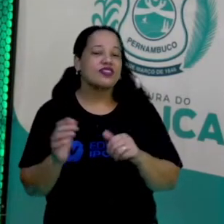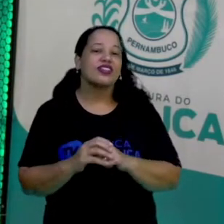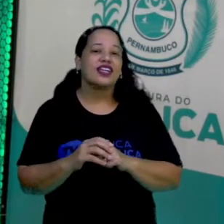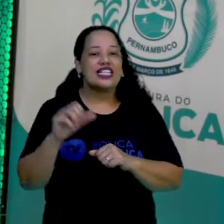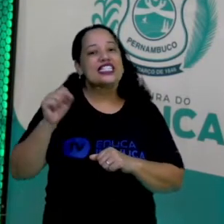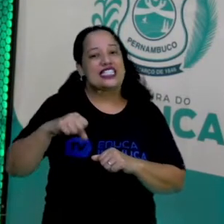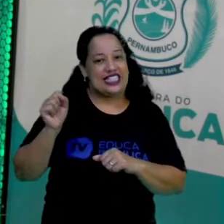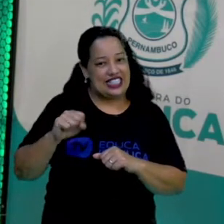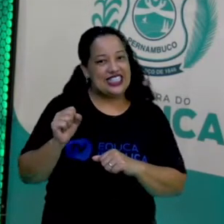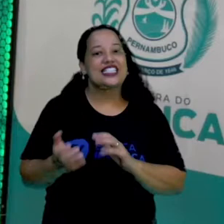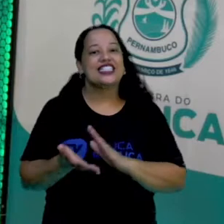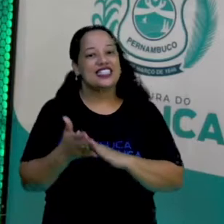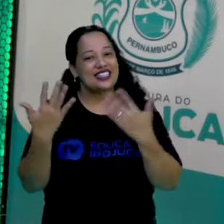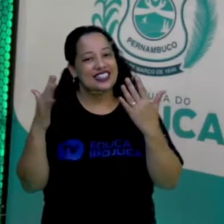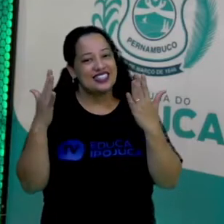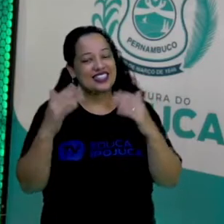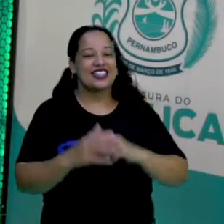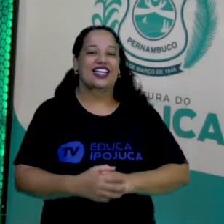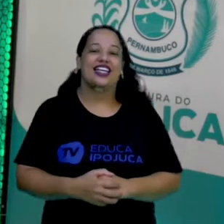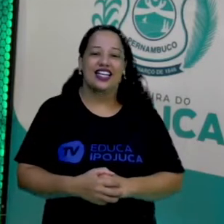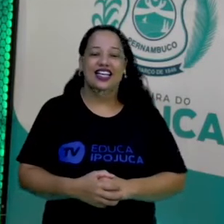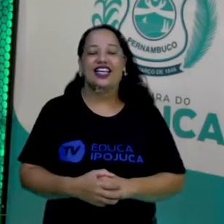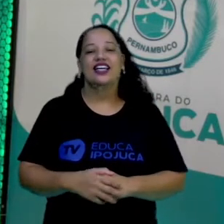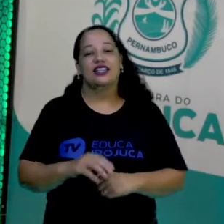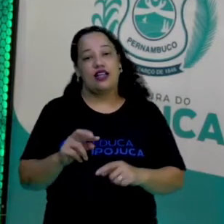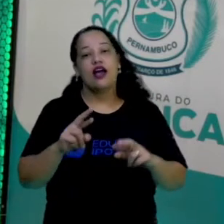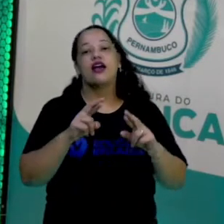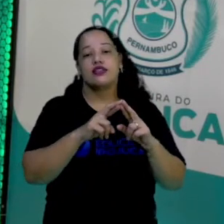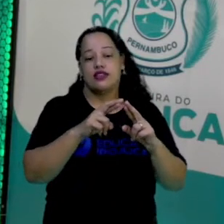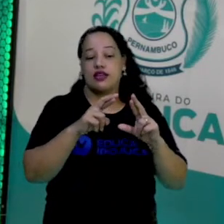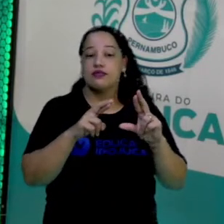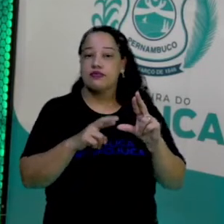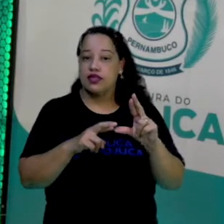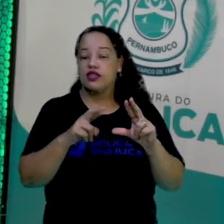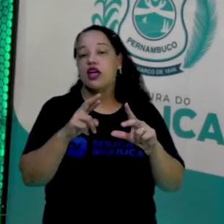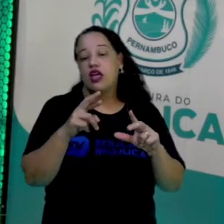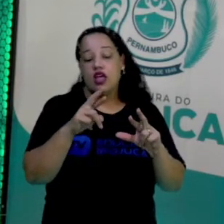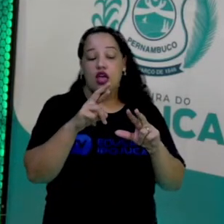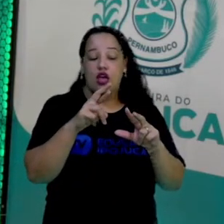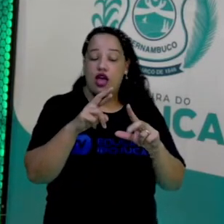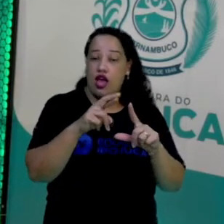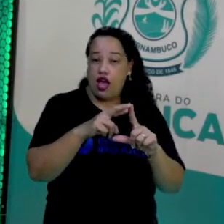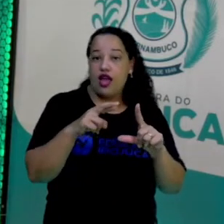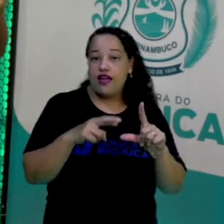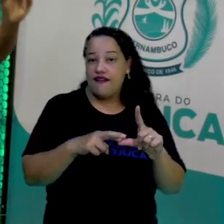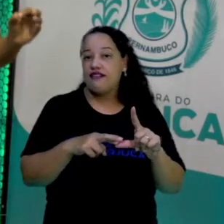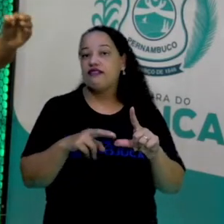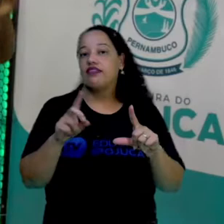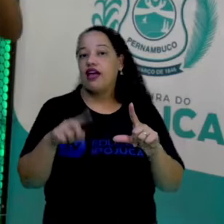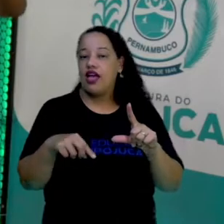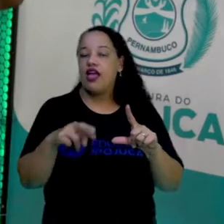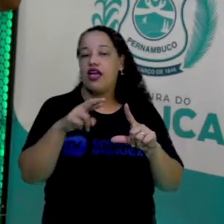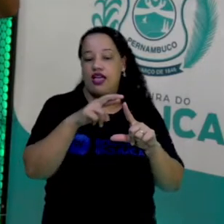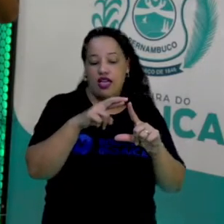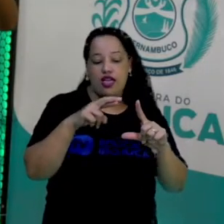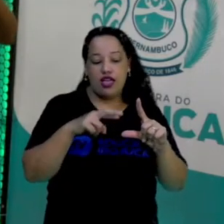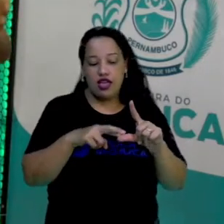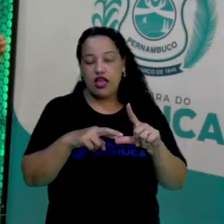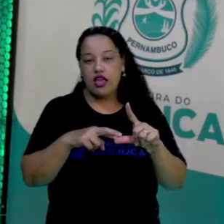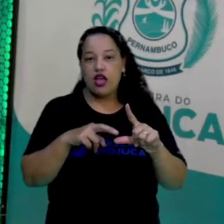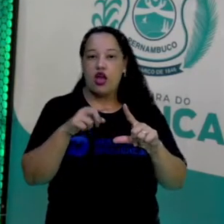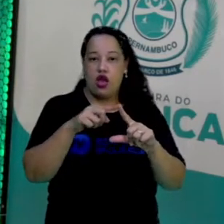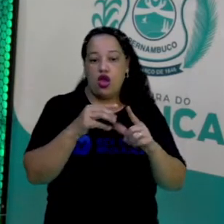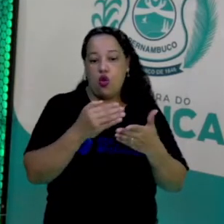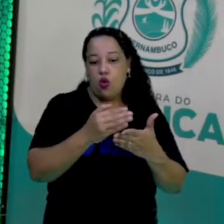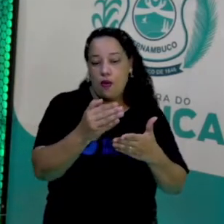sim, muito bem. Segmentos de retas. Lembrando que segmento de reta são fragmentos de uma reta. Tem o início